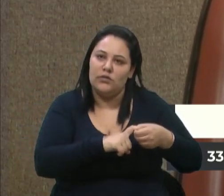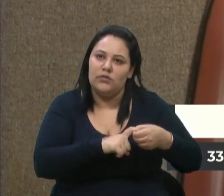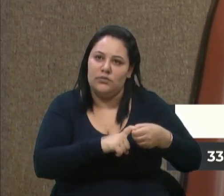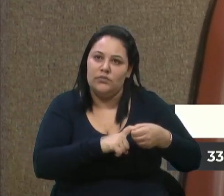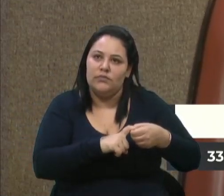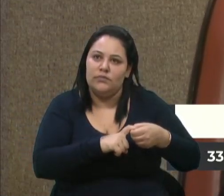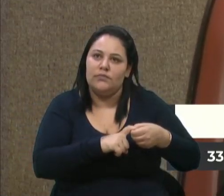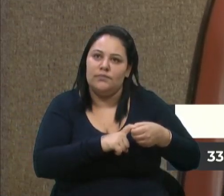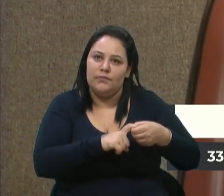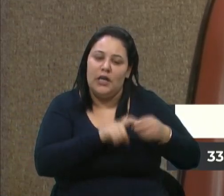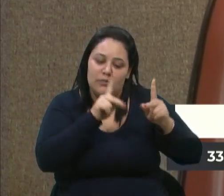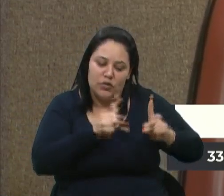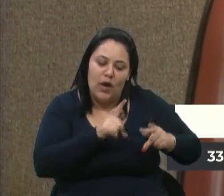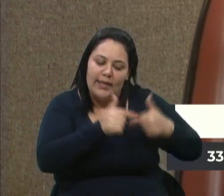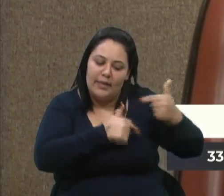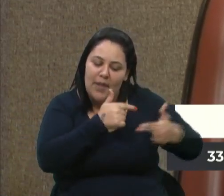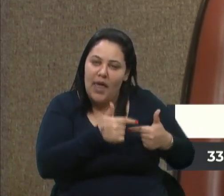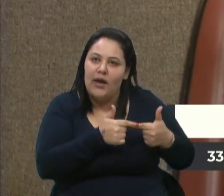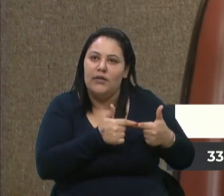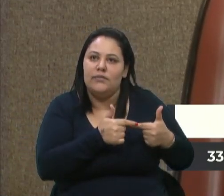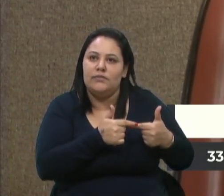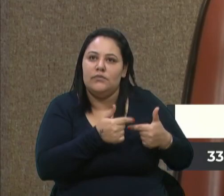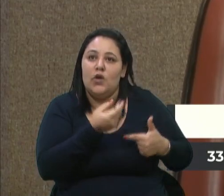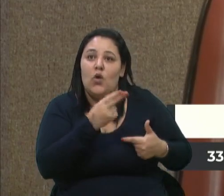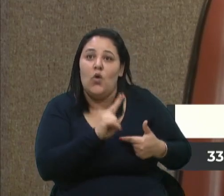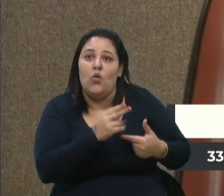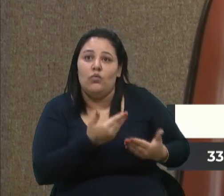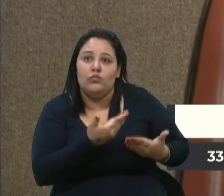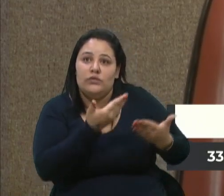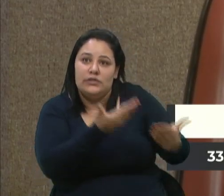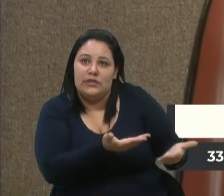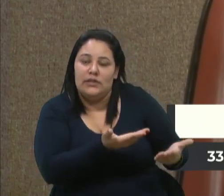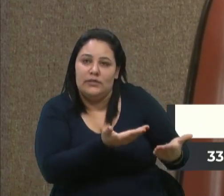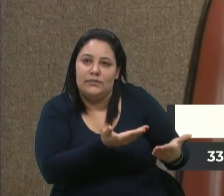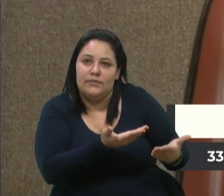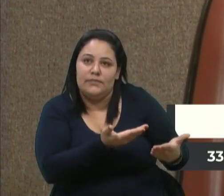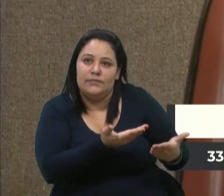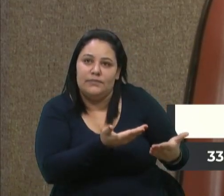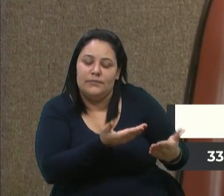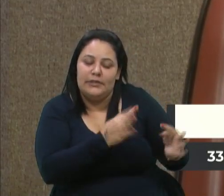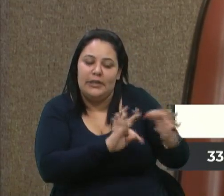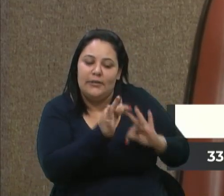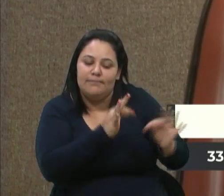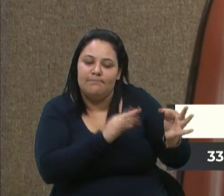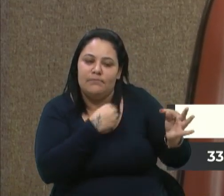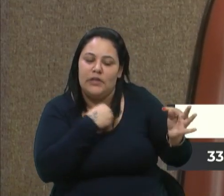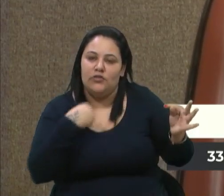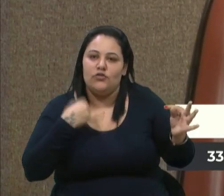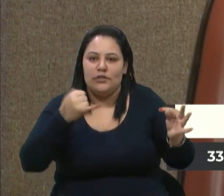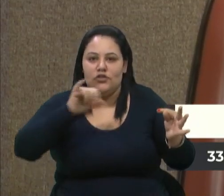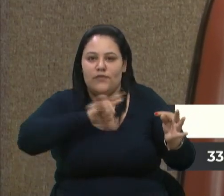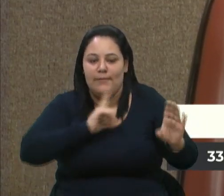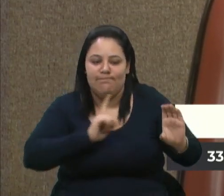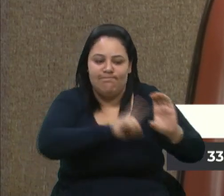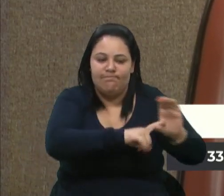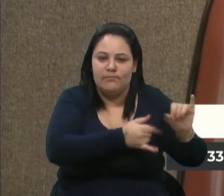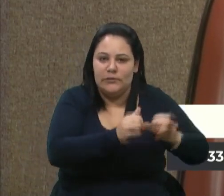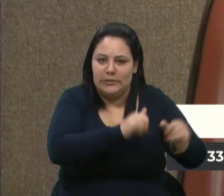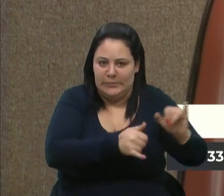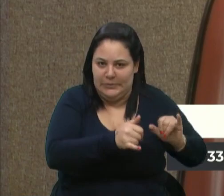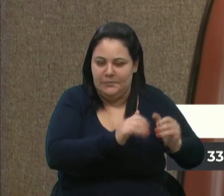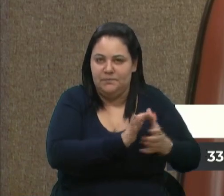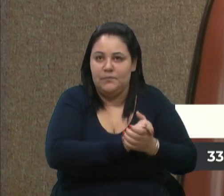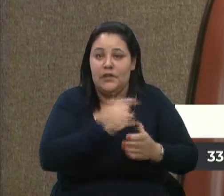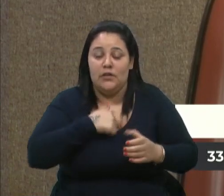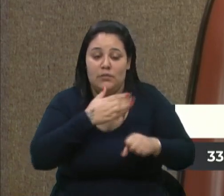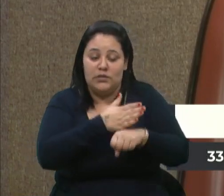ao trabalho, ao emprego, ou dar tratamento, caso sejam dependentes químicos. Eu estou num grupo que é do comércio, junto com a